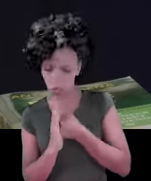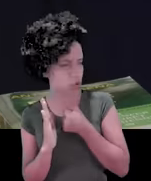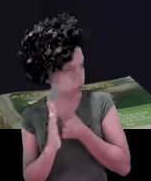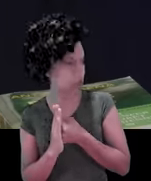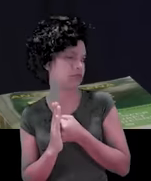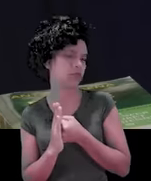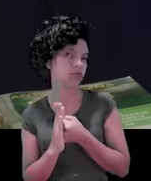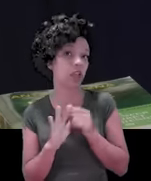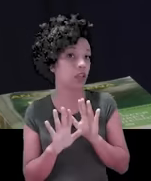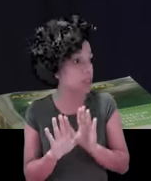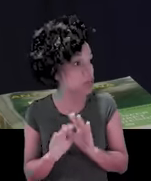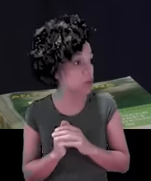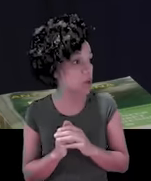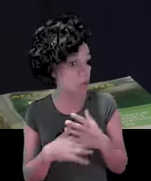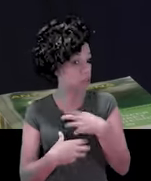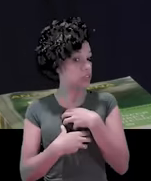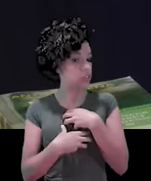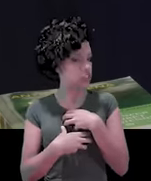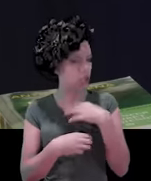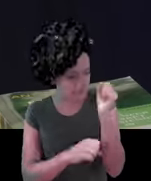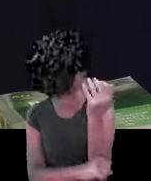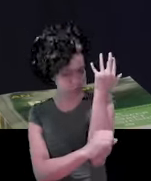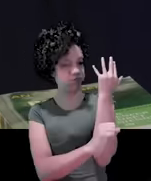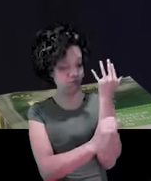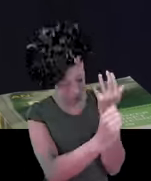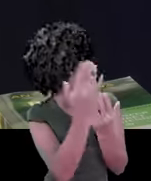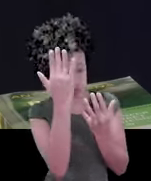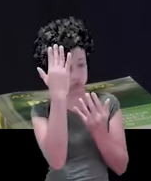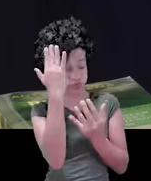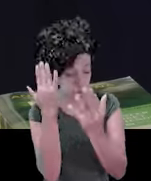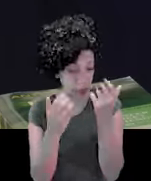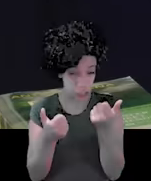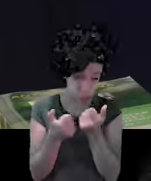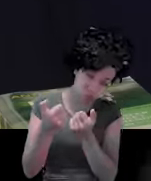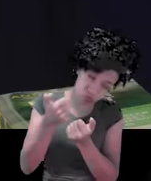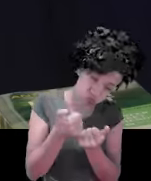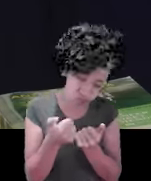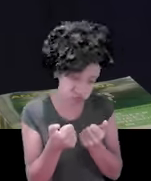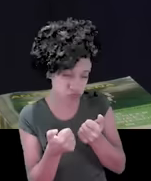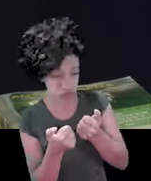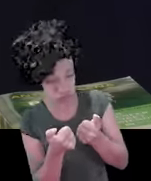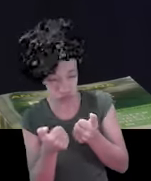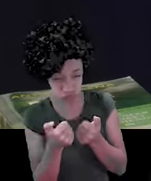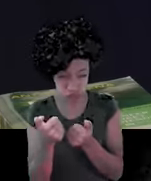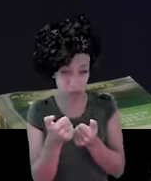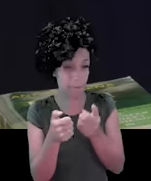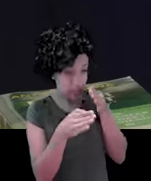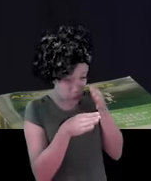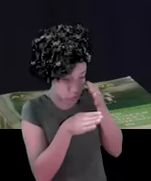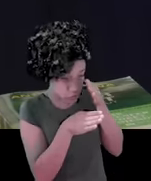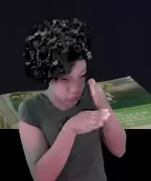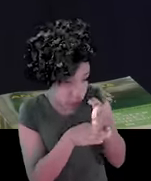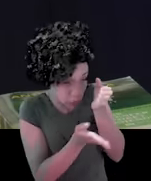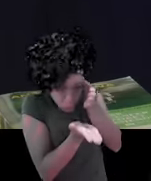fraude e exatamente por isso que eu senti a primeira vez senti a segunda não aquele mundo mágica porque eu precisava manter aquela atitude eu venho penetrar